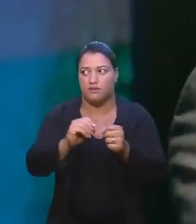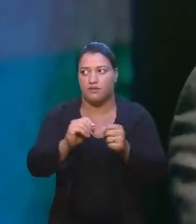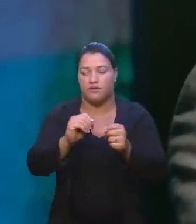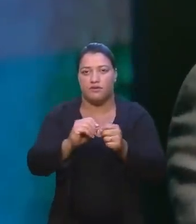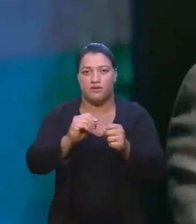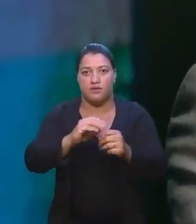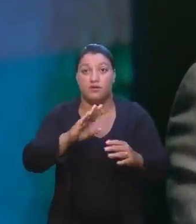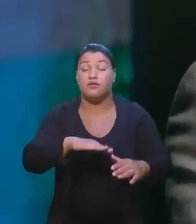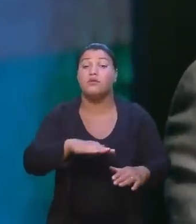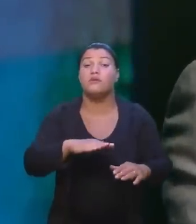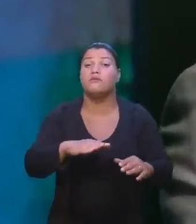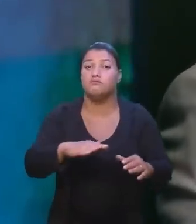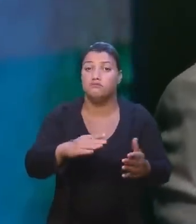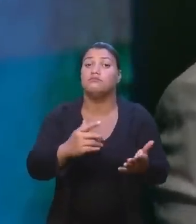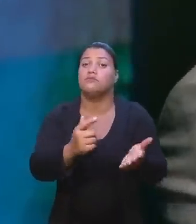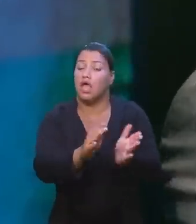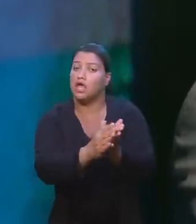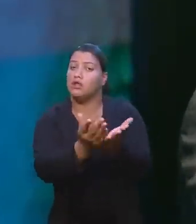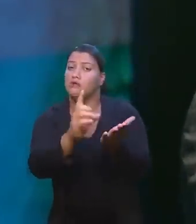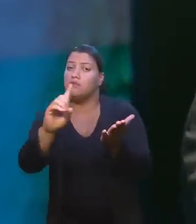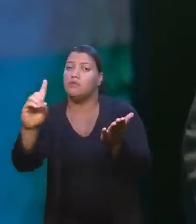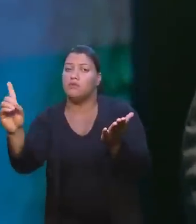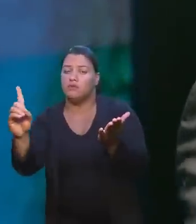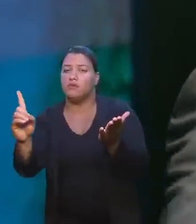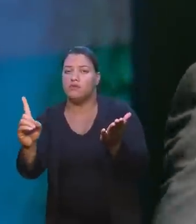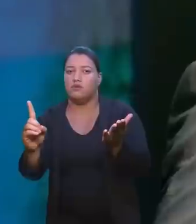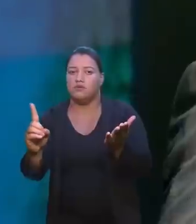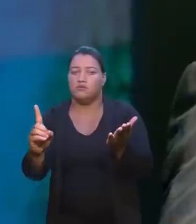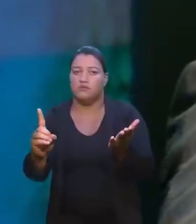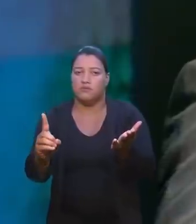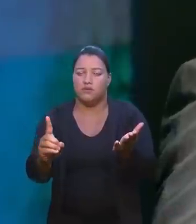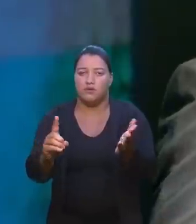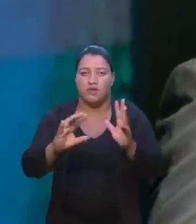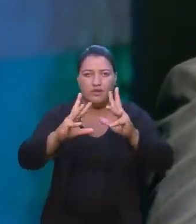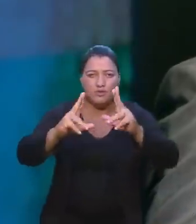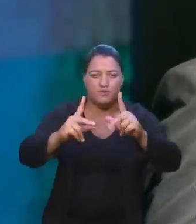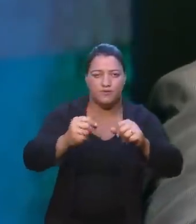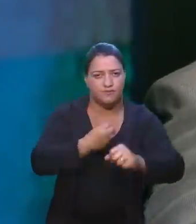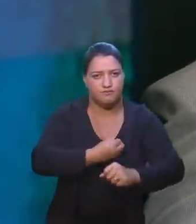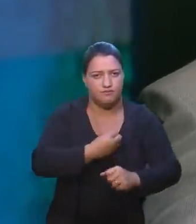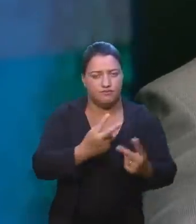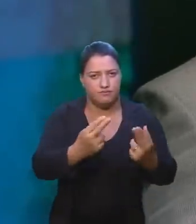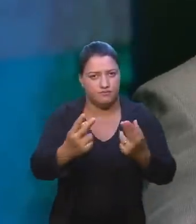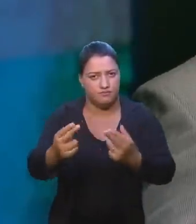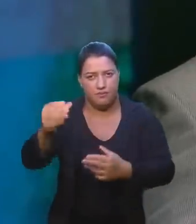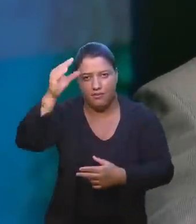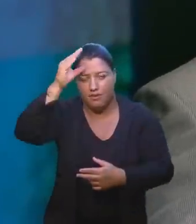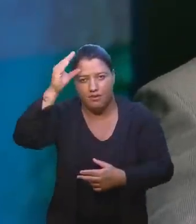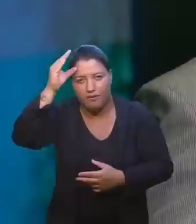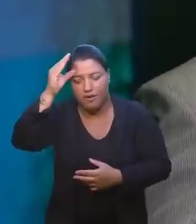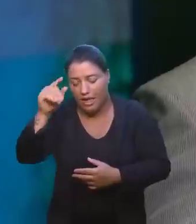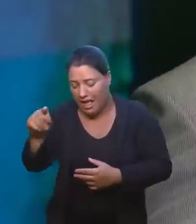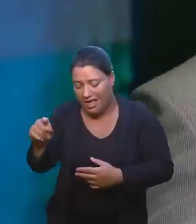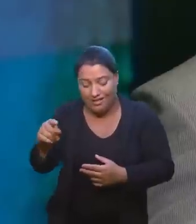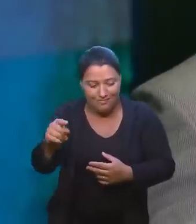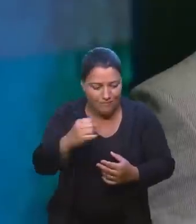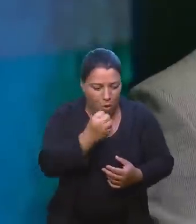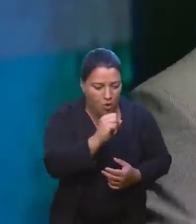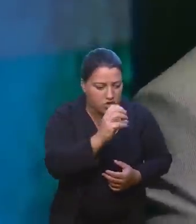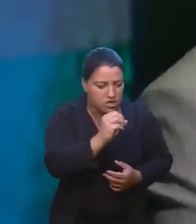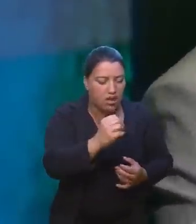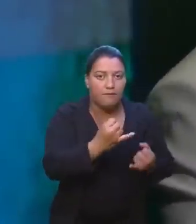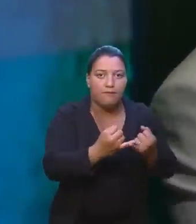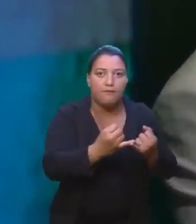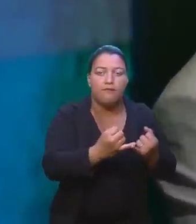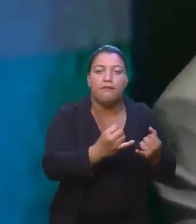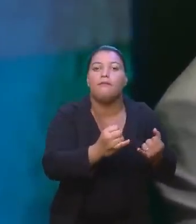na obra Gênesis. Surdos ao bem. Nem todos que estão em consciência de sono se